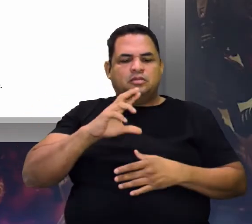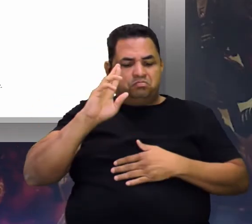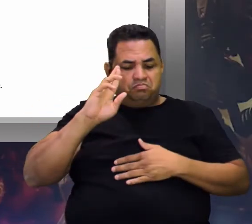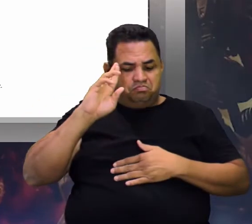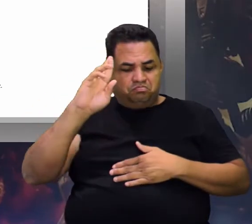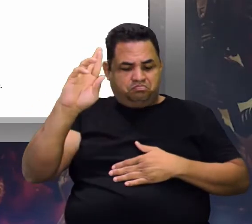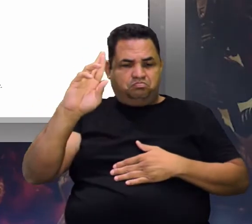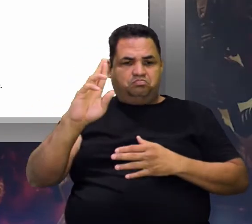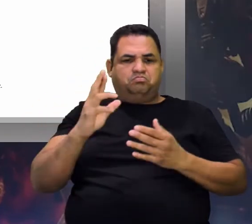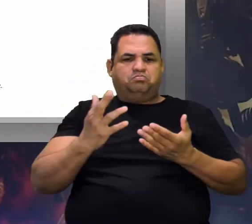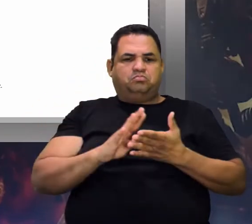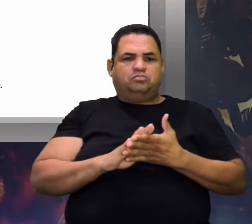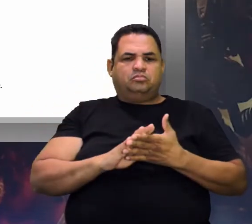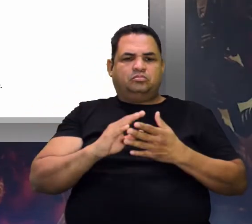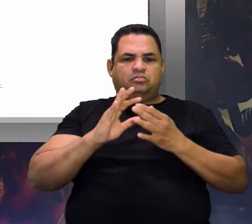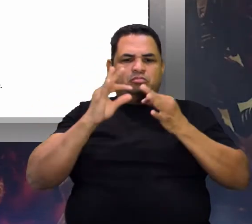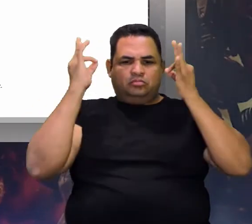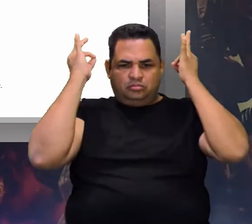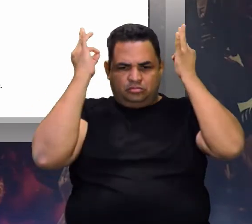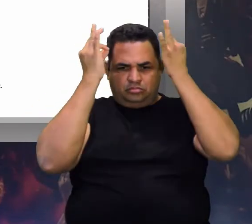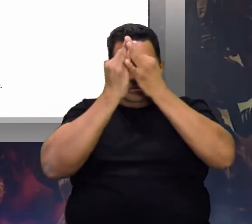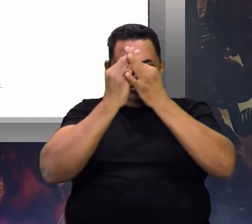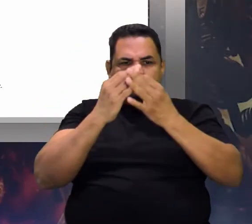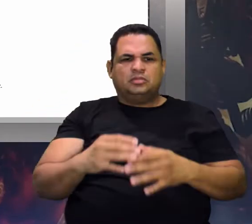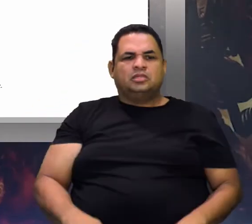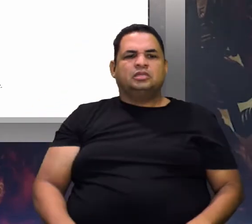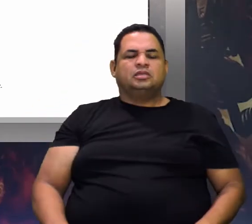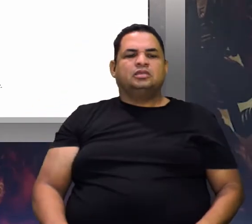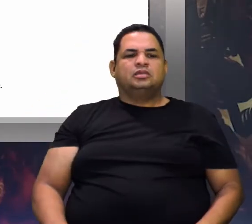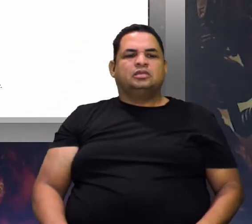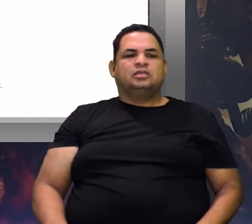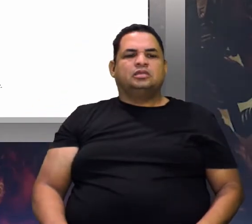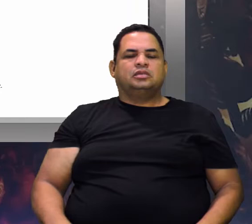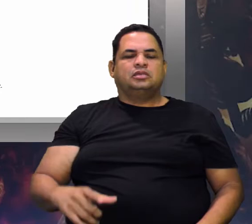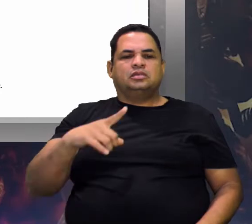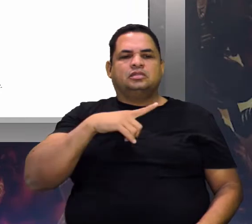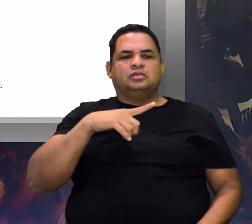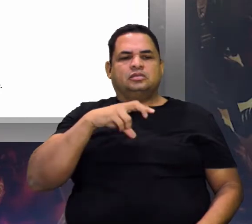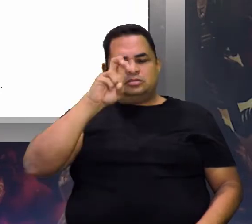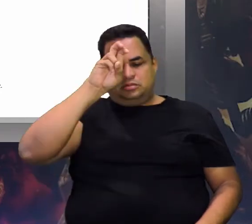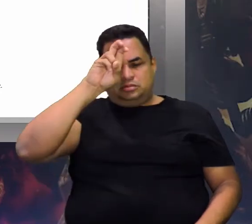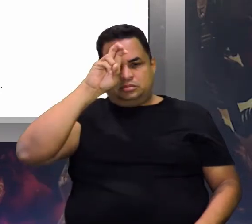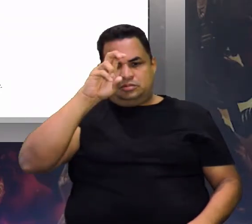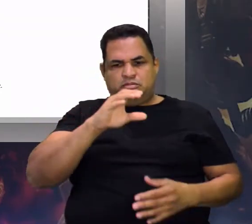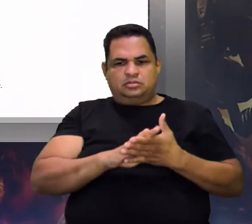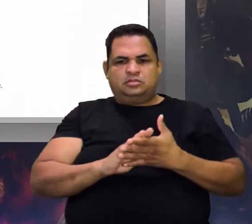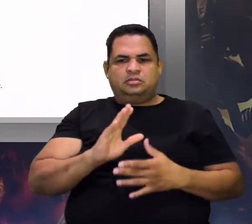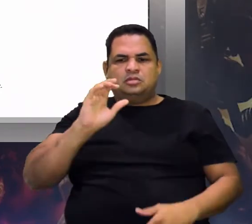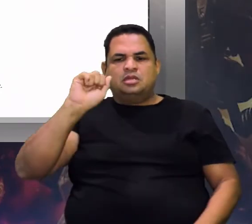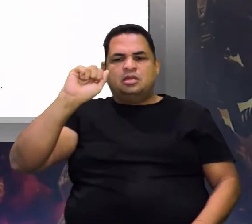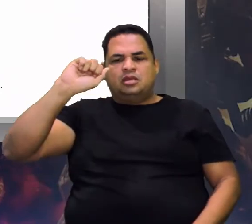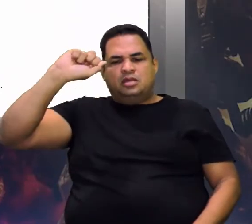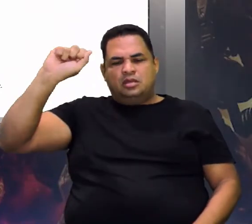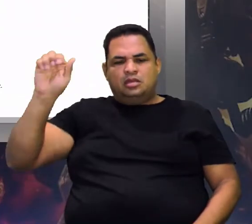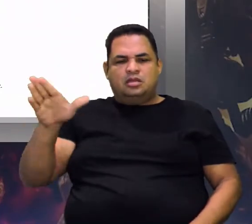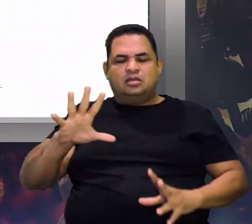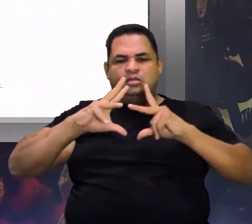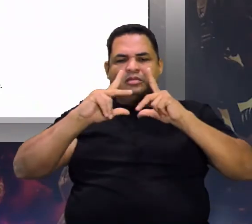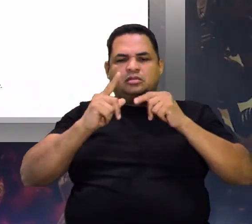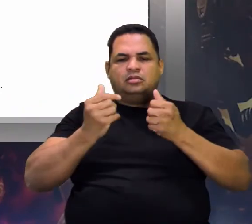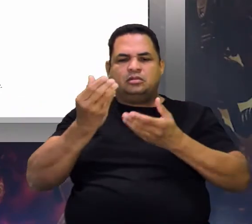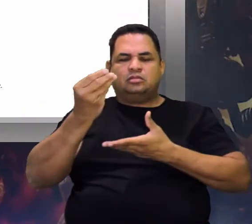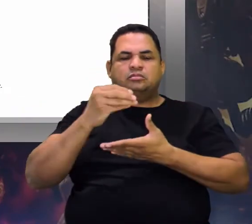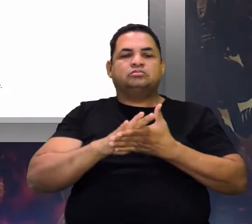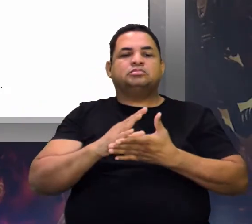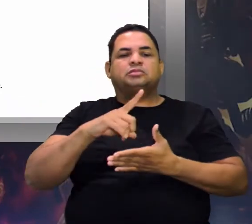a região da Grécia, que fica ali no mar Egeu, o Egito, a Ásia Menor, tudo isso